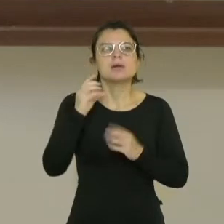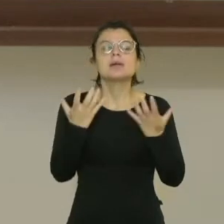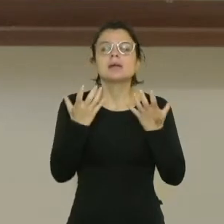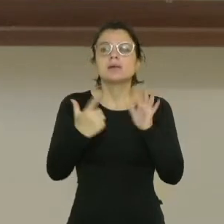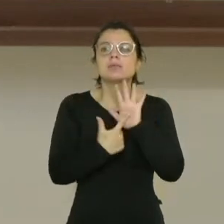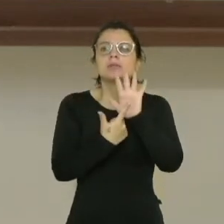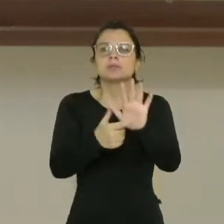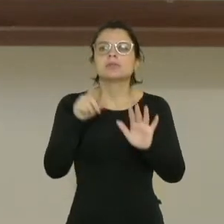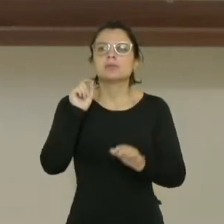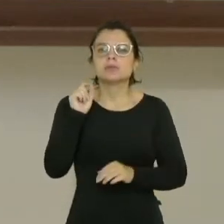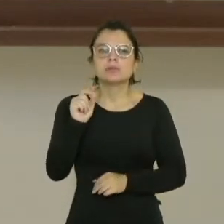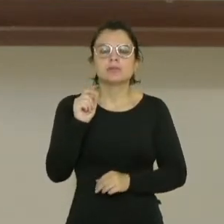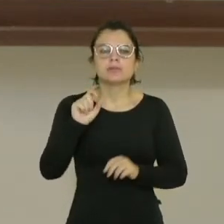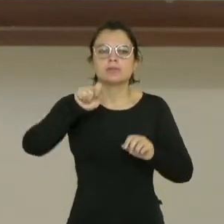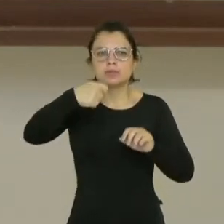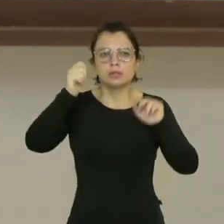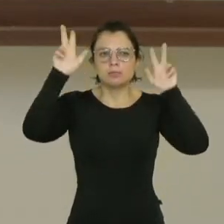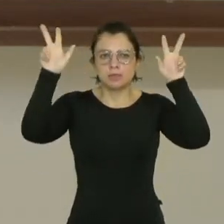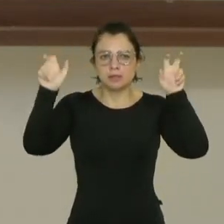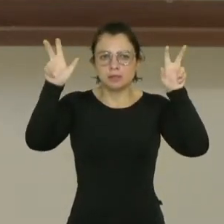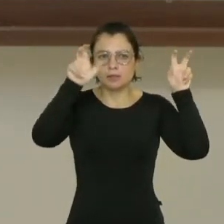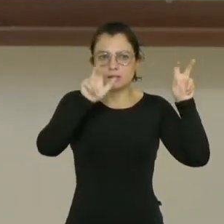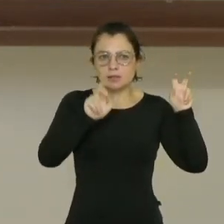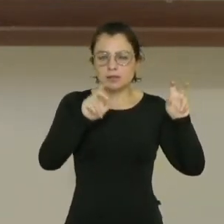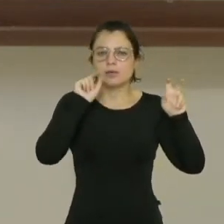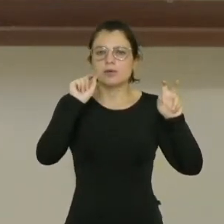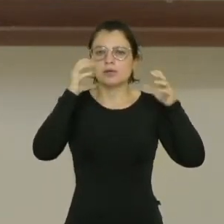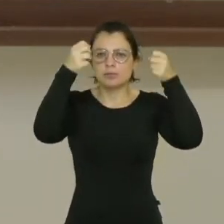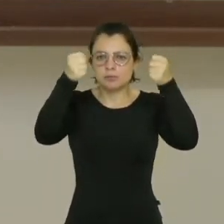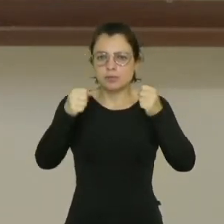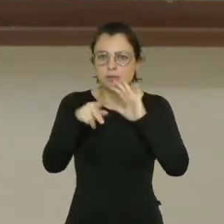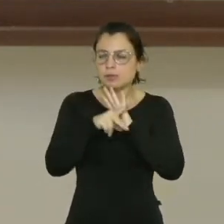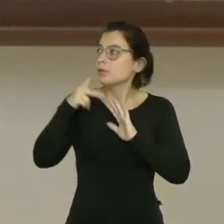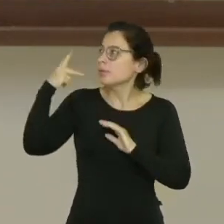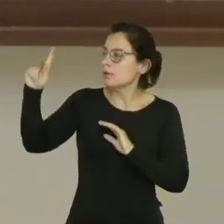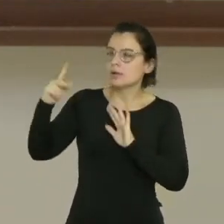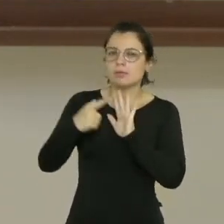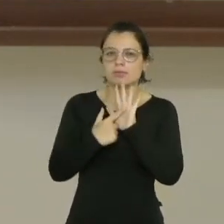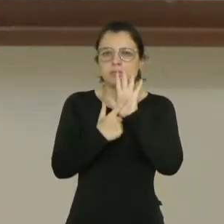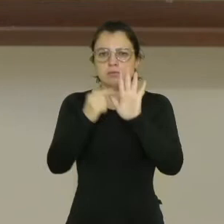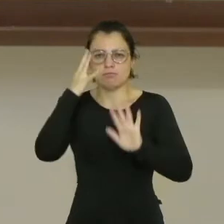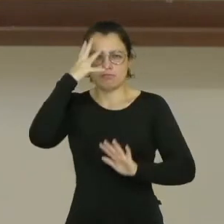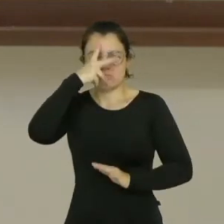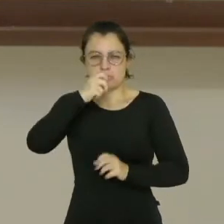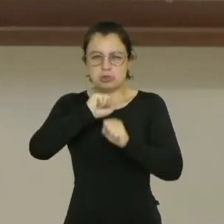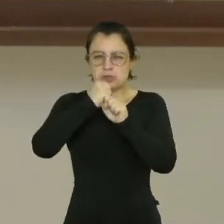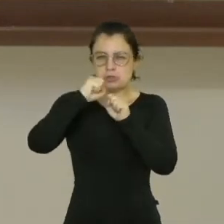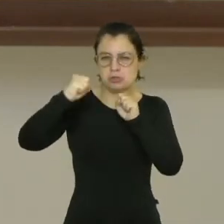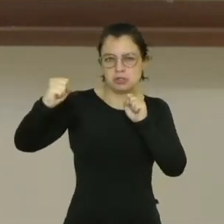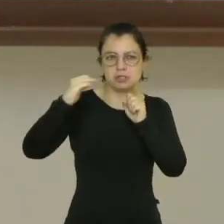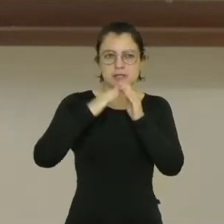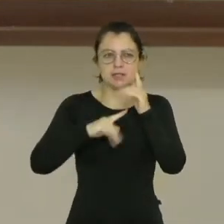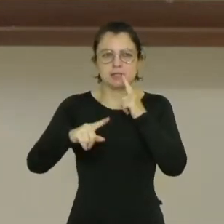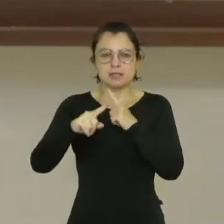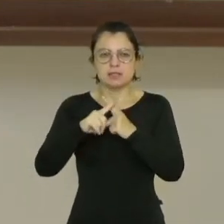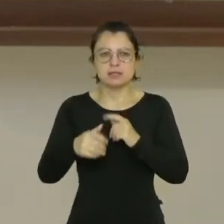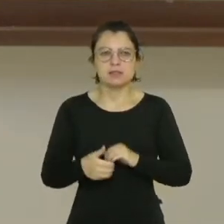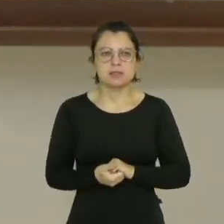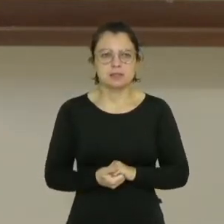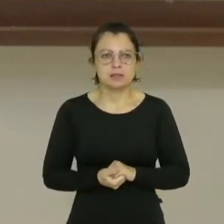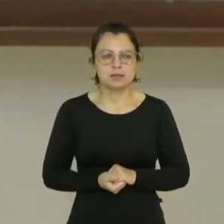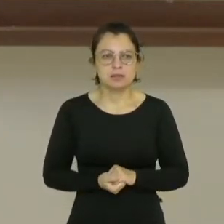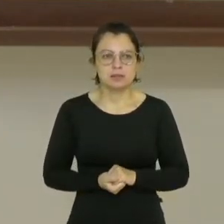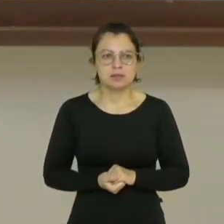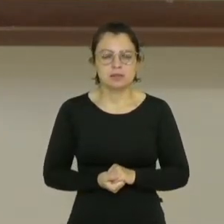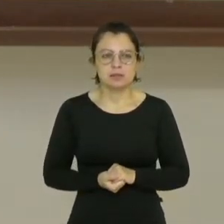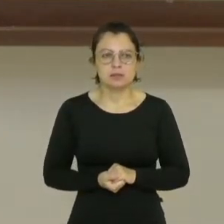a suntuosidade, né? O poder daquela igreja se mostra pelo tamanho dos templos, né? Que